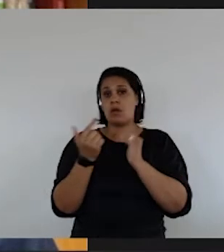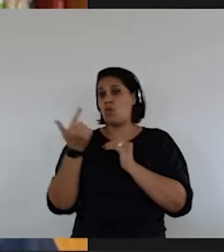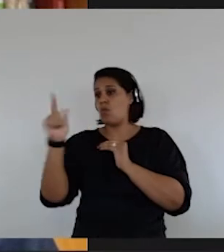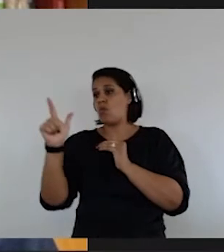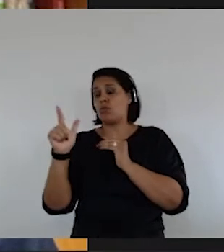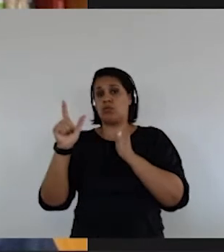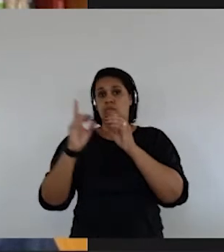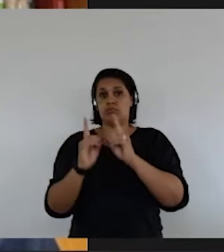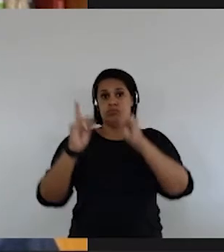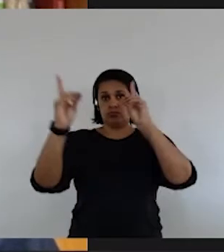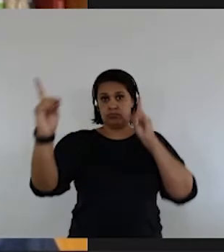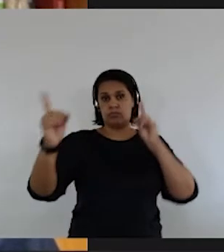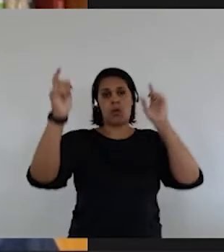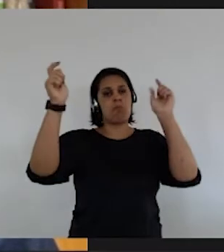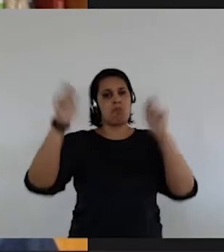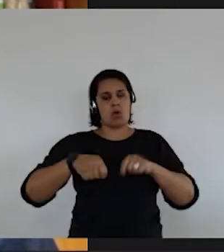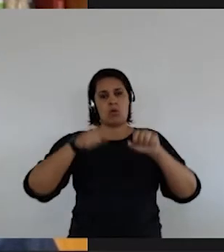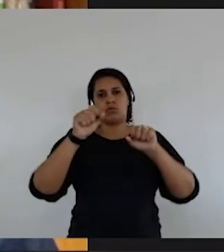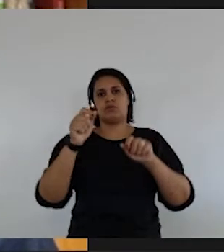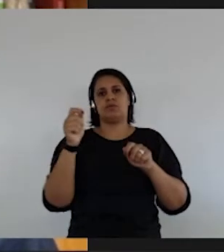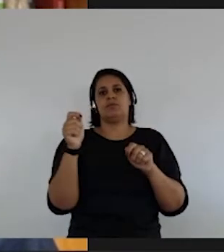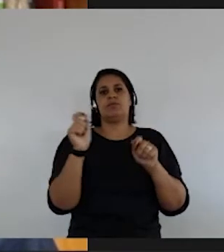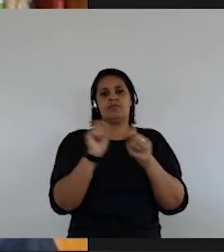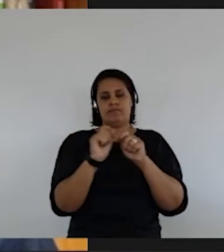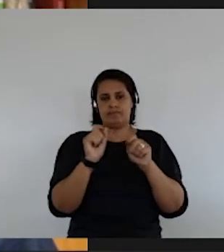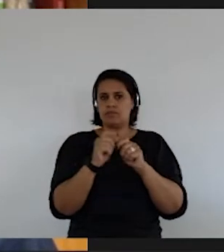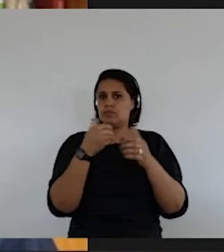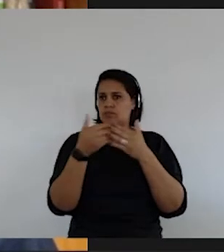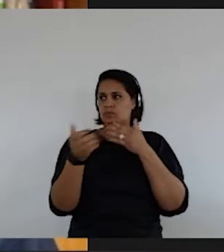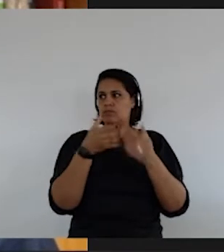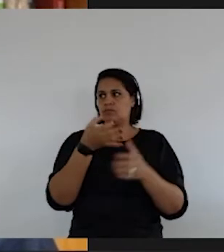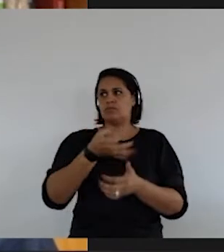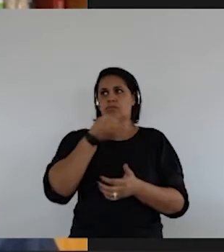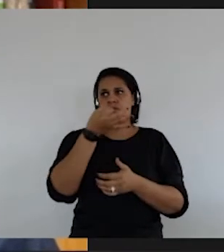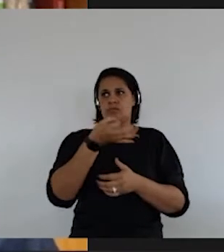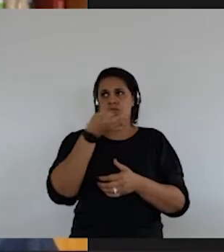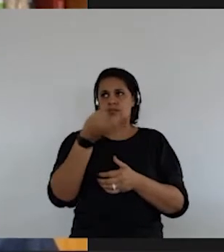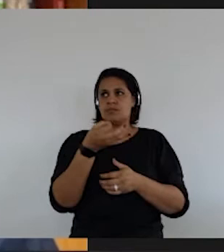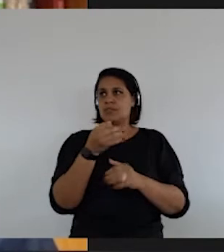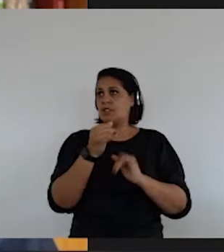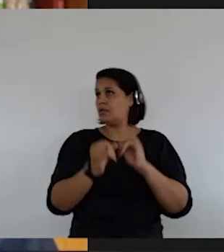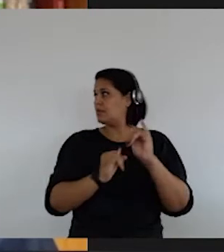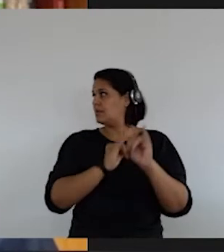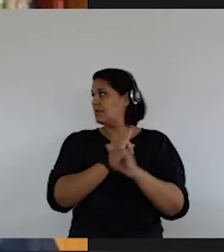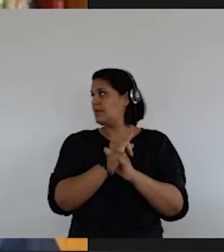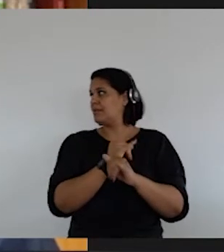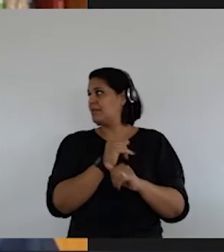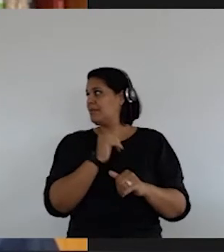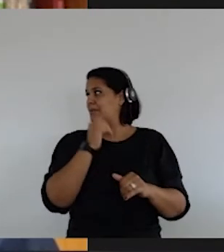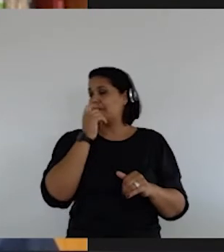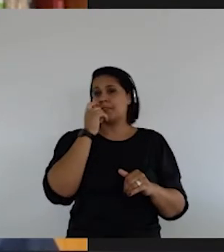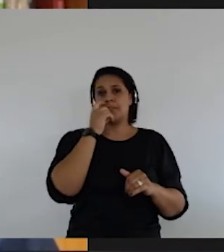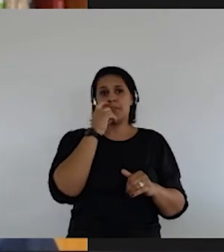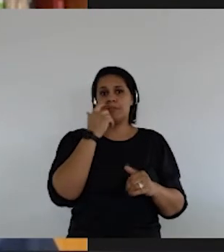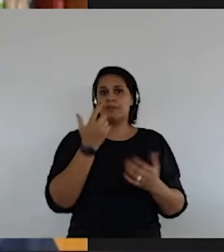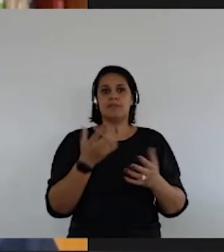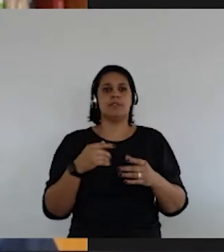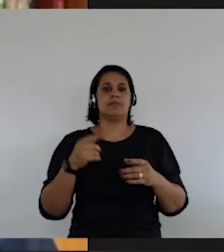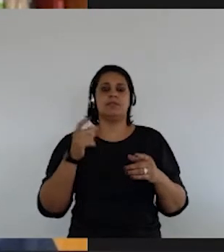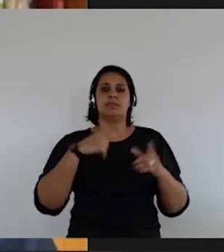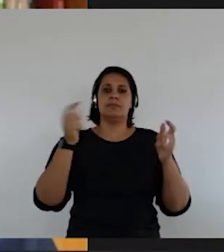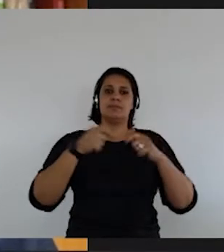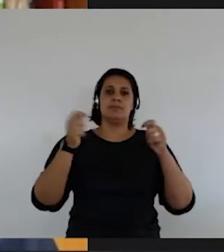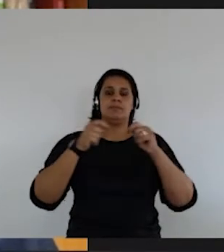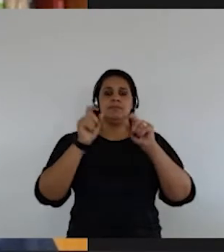recurso tecnológico de transmissão de sons e imagens em tempo real, que poderá ocorrer, inclusive, durante a realização da audiência